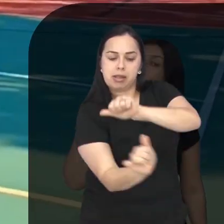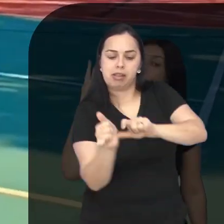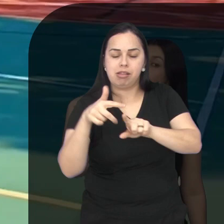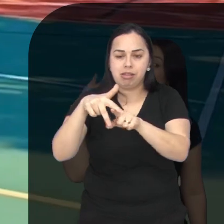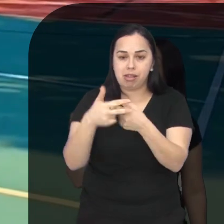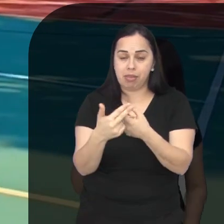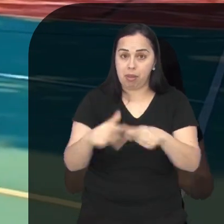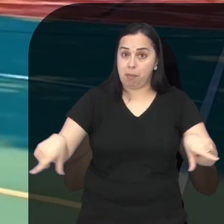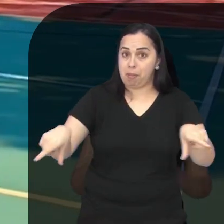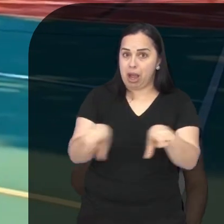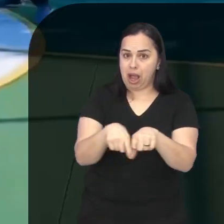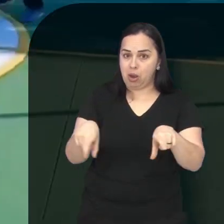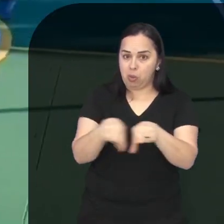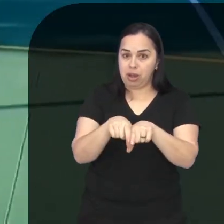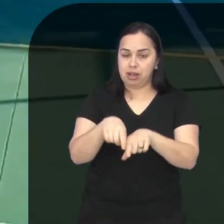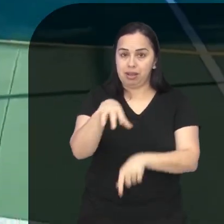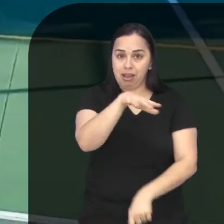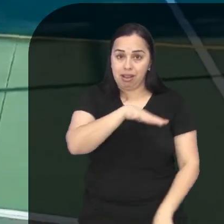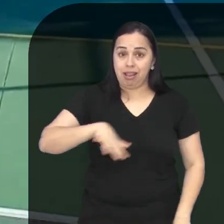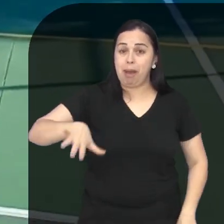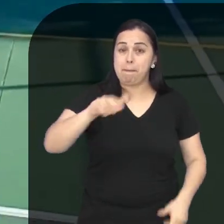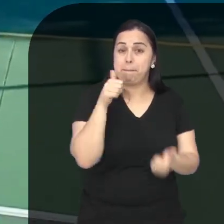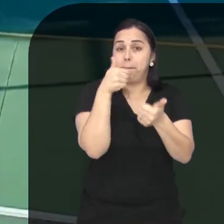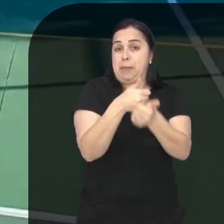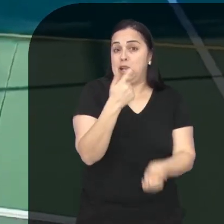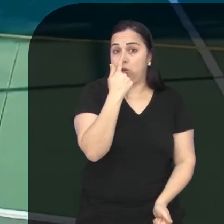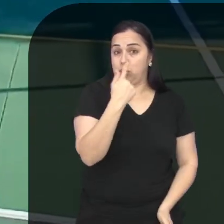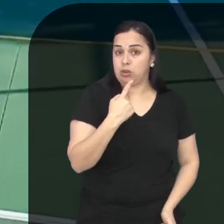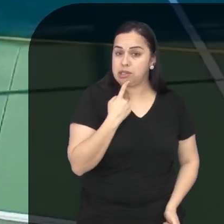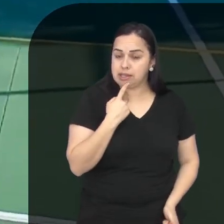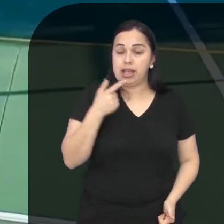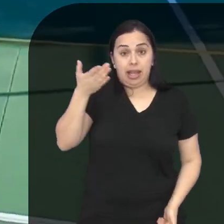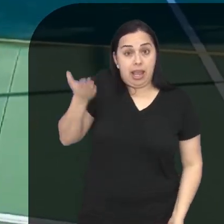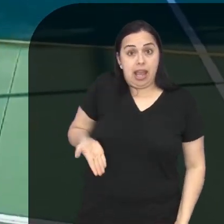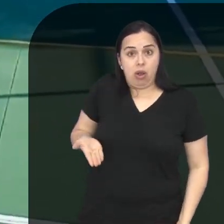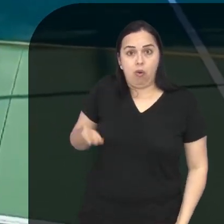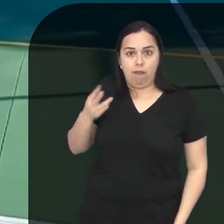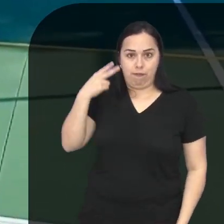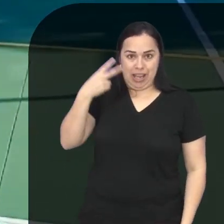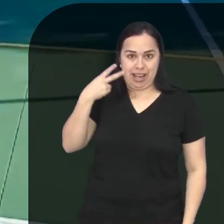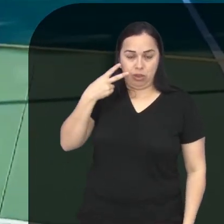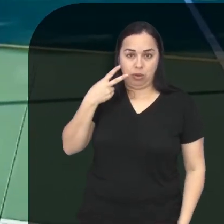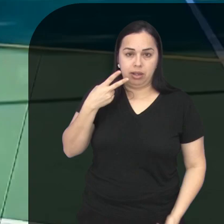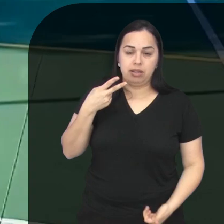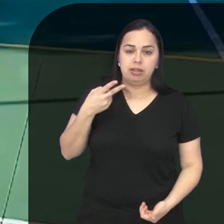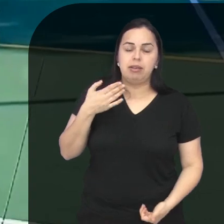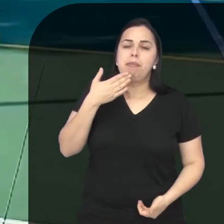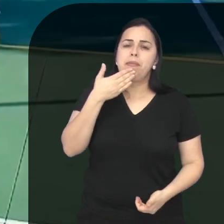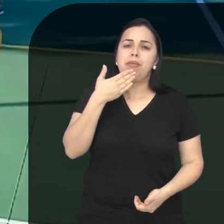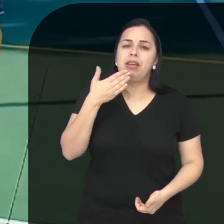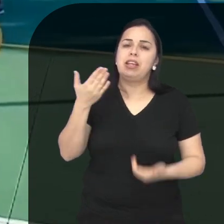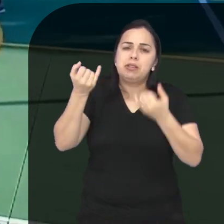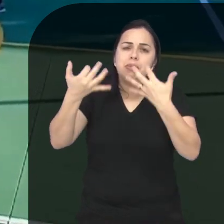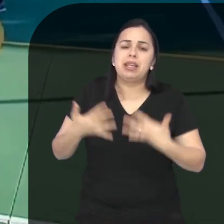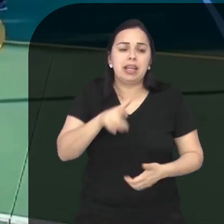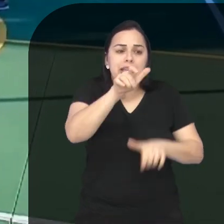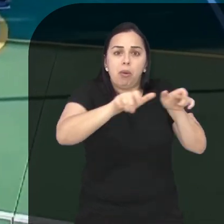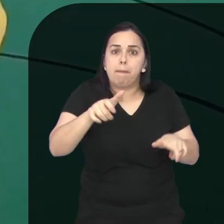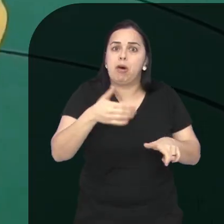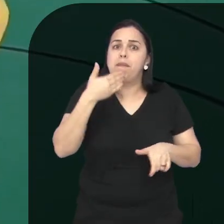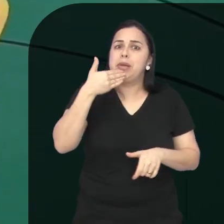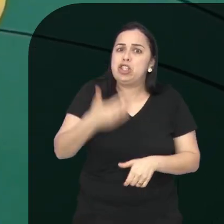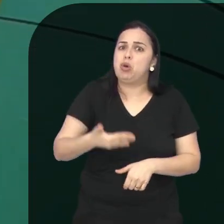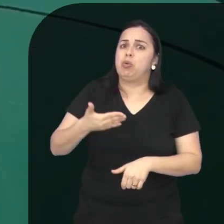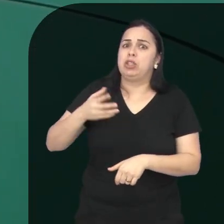uma quadra poliesportiva no residencial Galo Branco. Segundo a Cazem, esse era um pedido antigo da população que agora